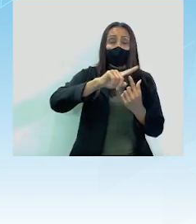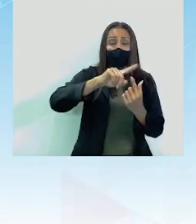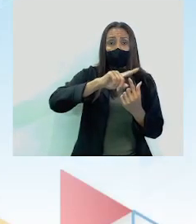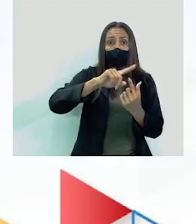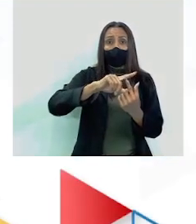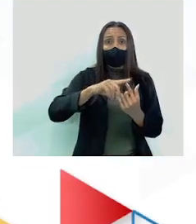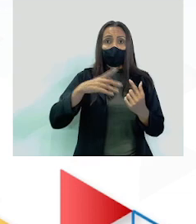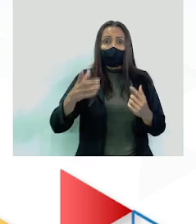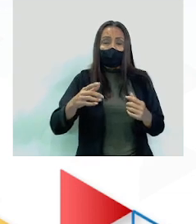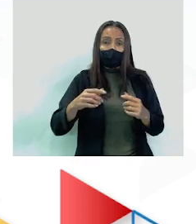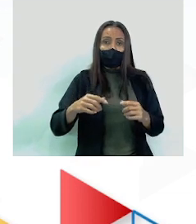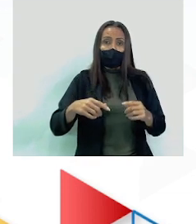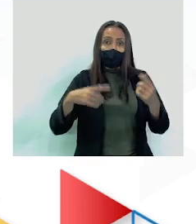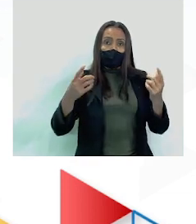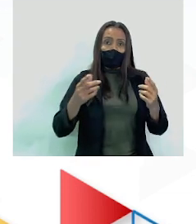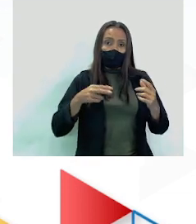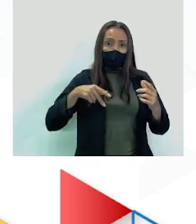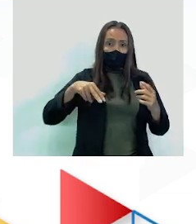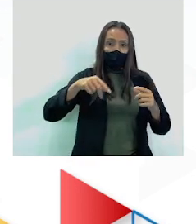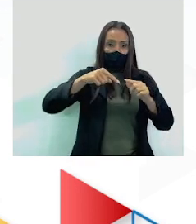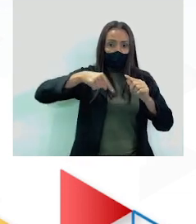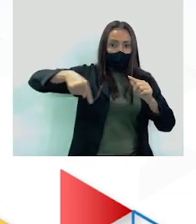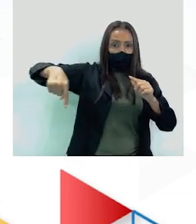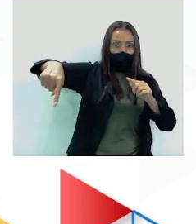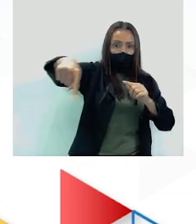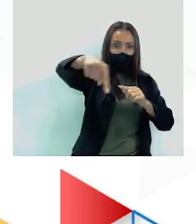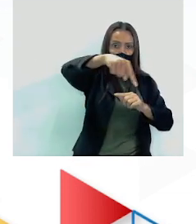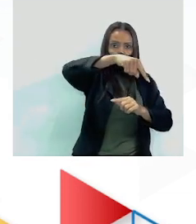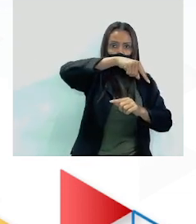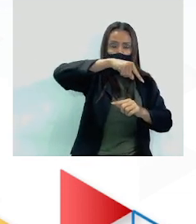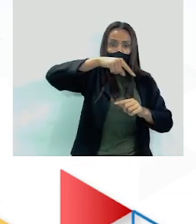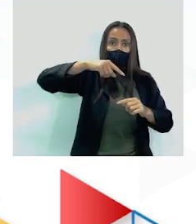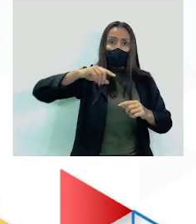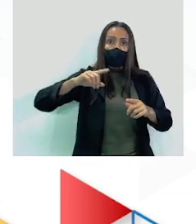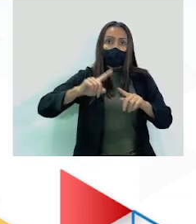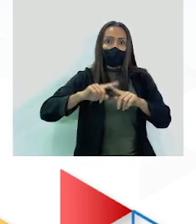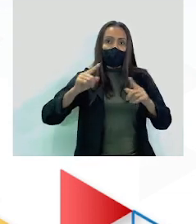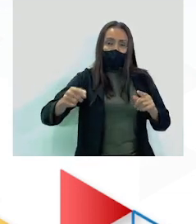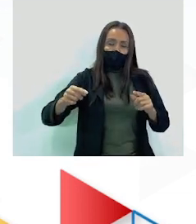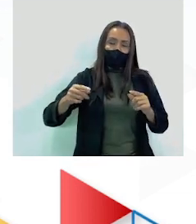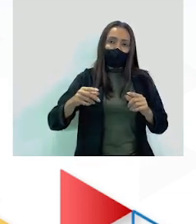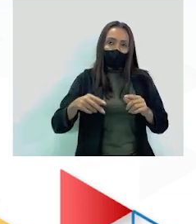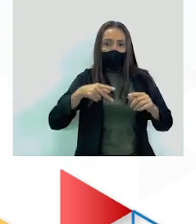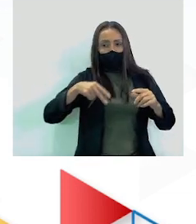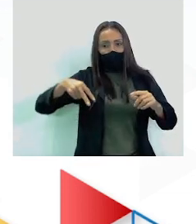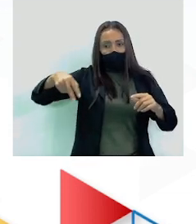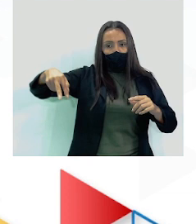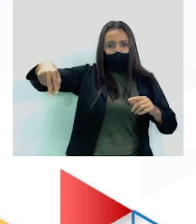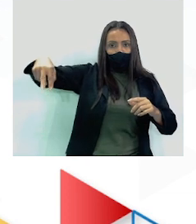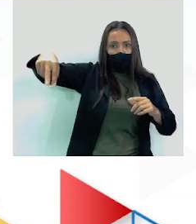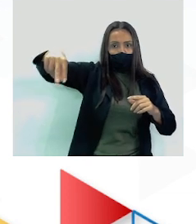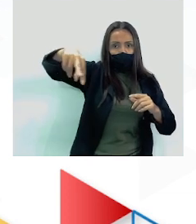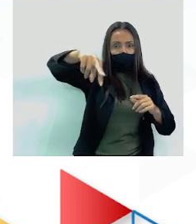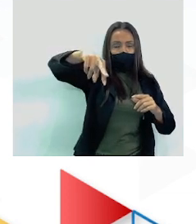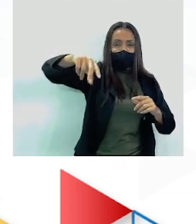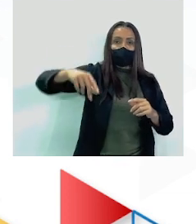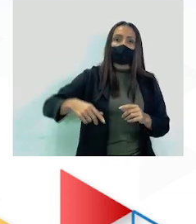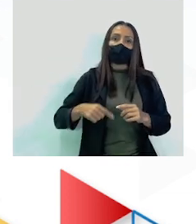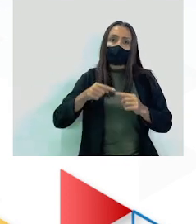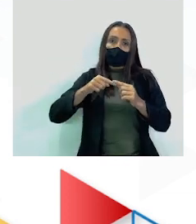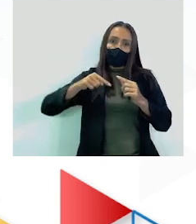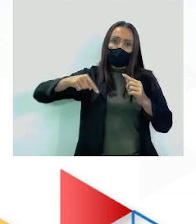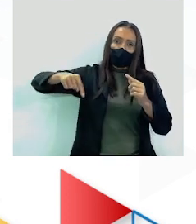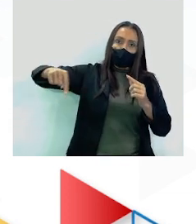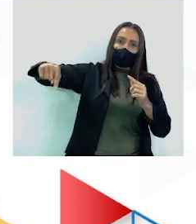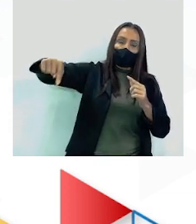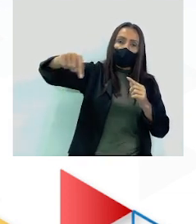chama, né? Trilha circular, não necessariamente ela tem que ser um círculo, mas ela faz um percurso, né, de vai e volta, né, com